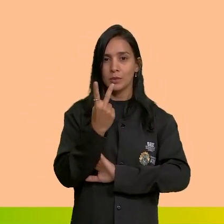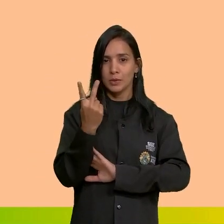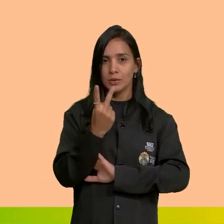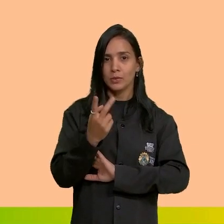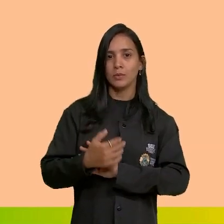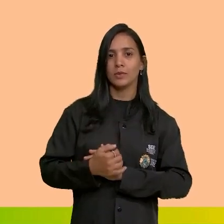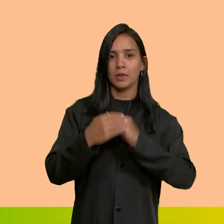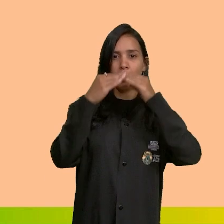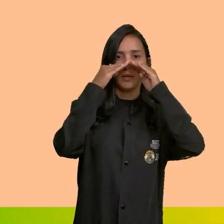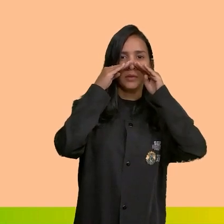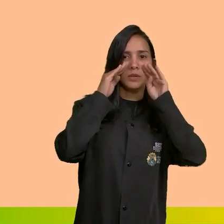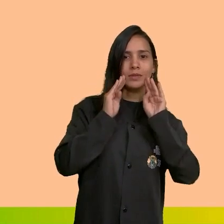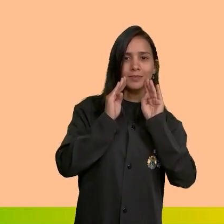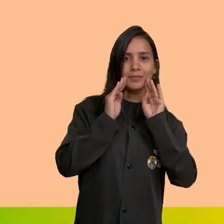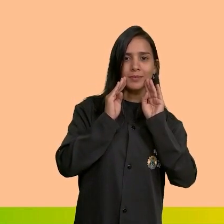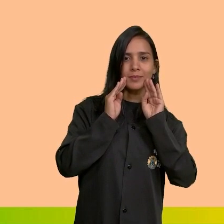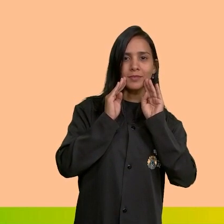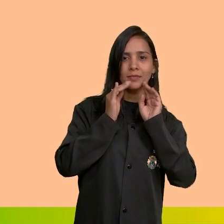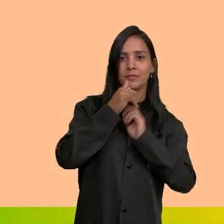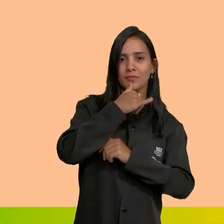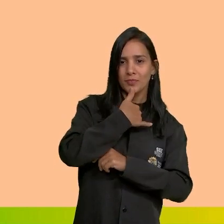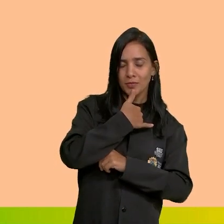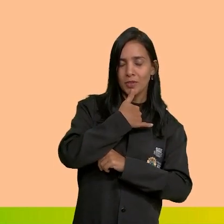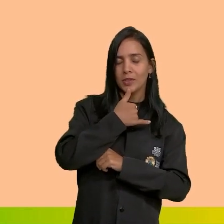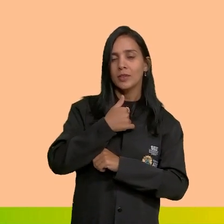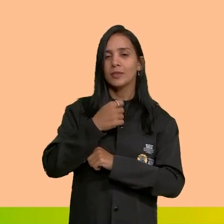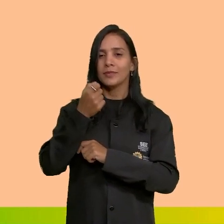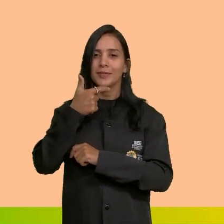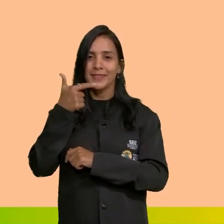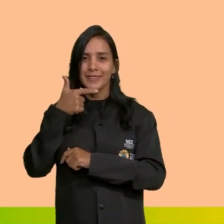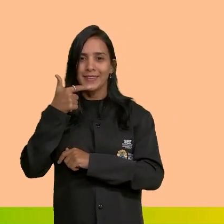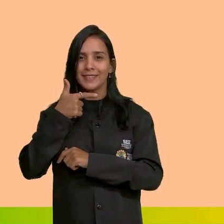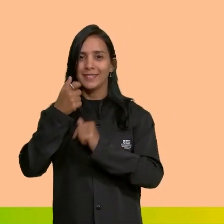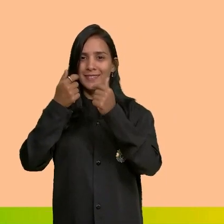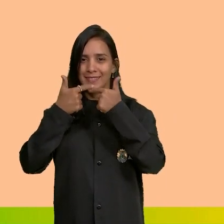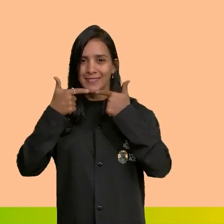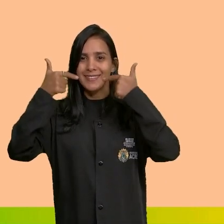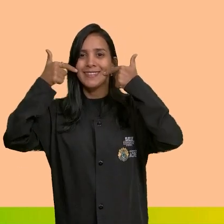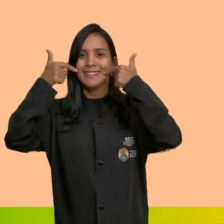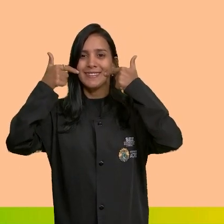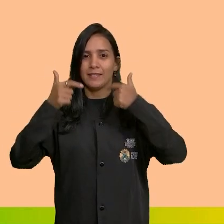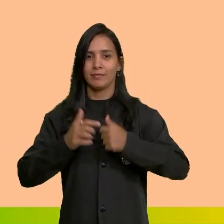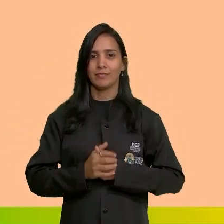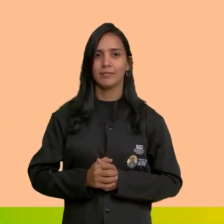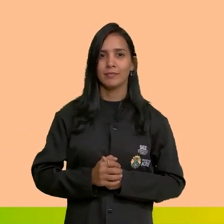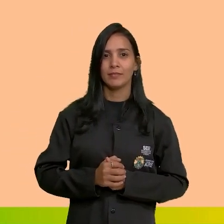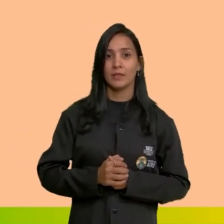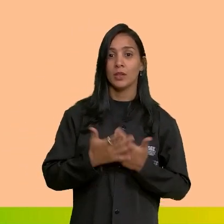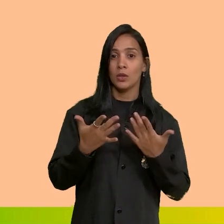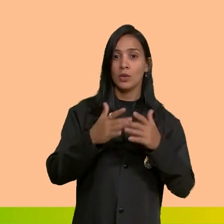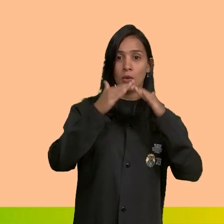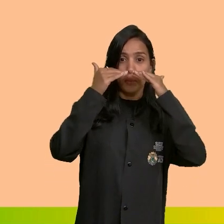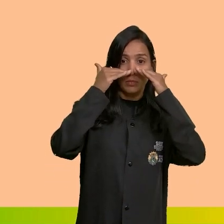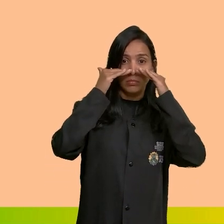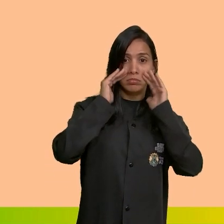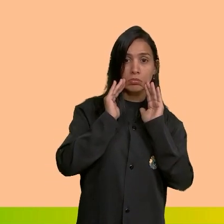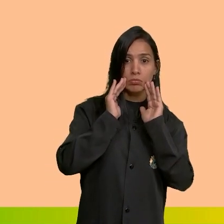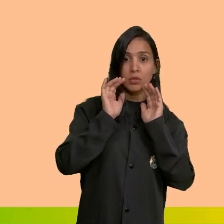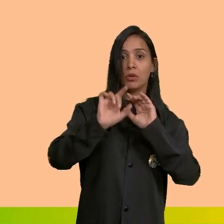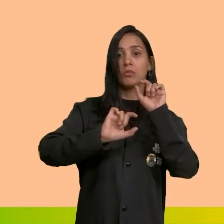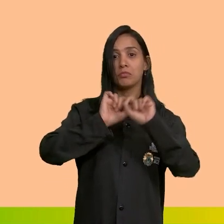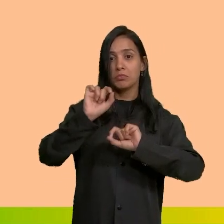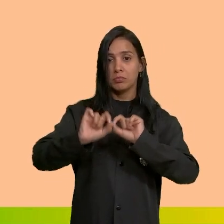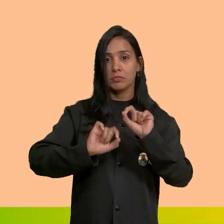Então, vamos aqui conhecer alguns desses gêneros. Primeiramente, a tragédia. A tragédia é o